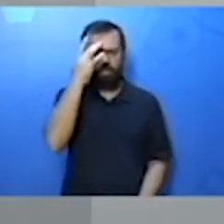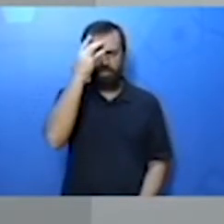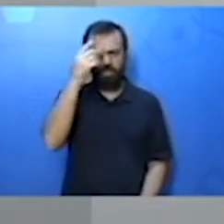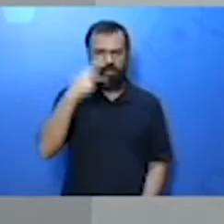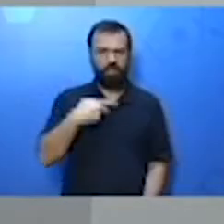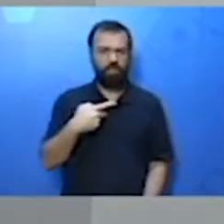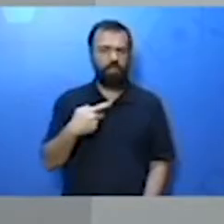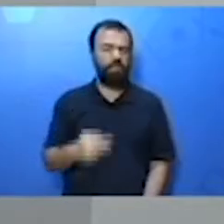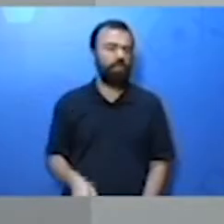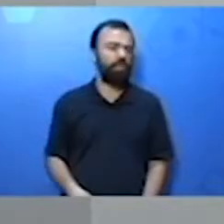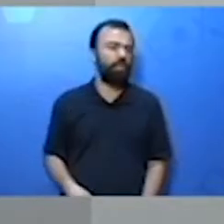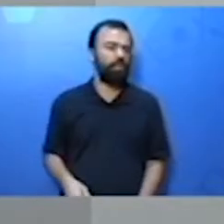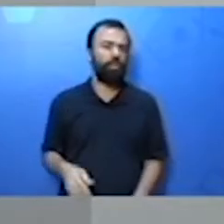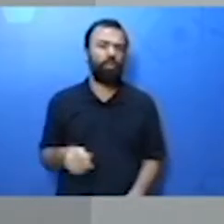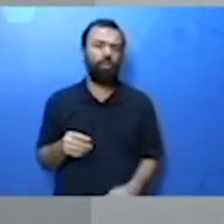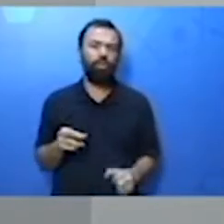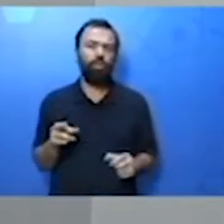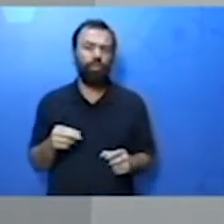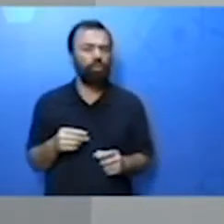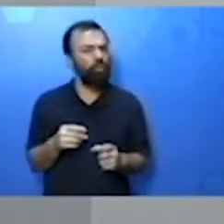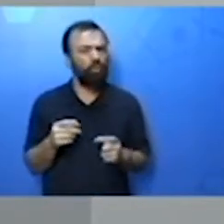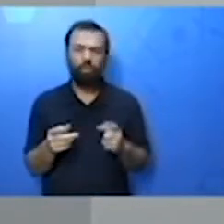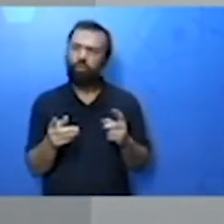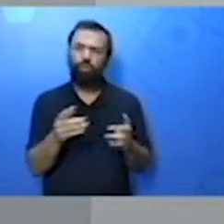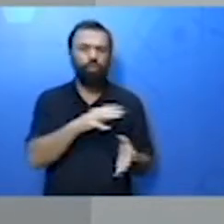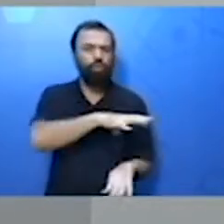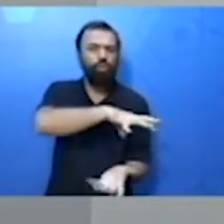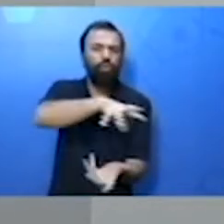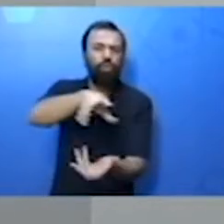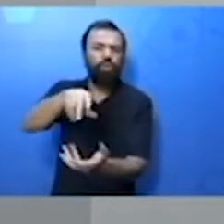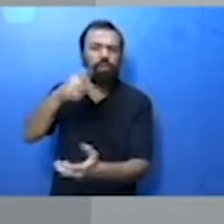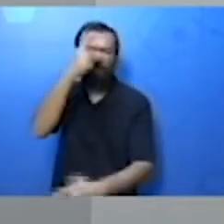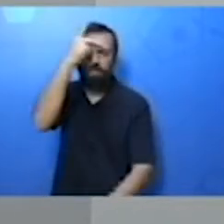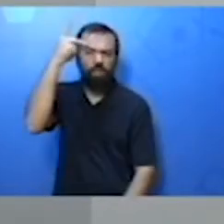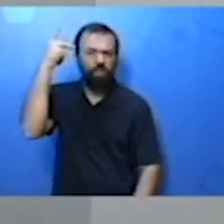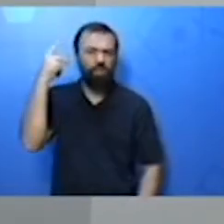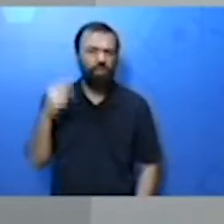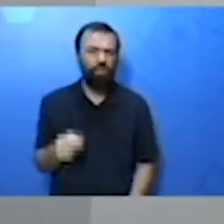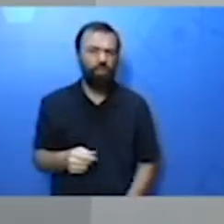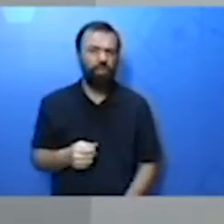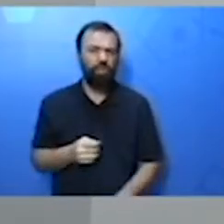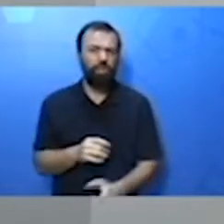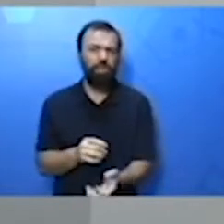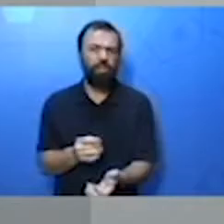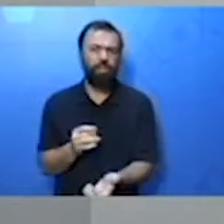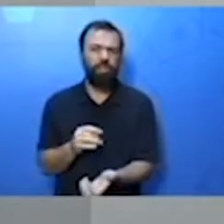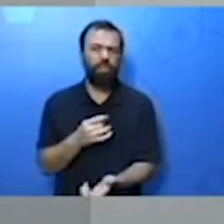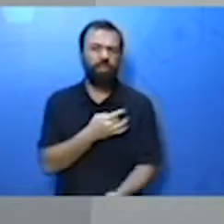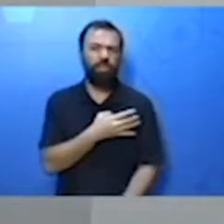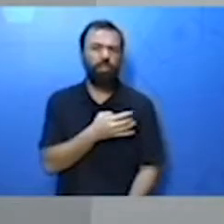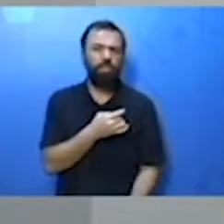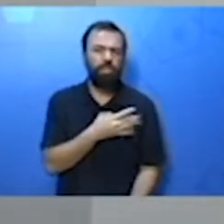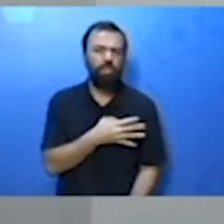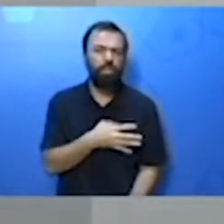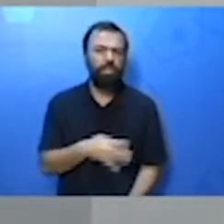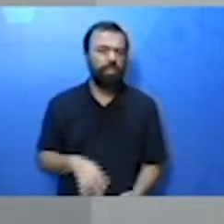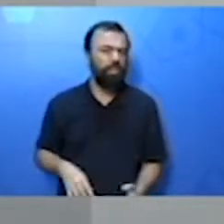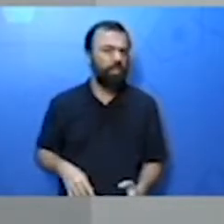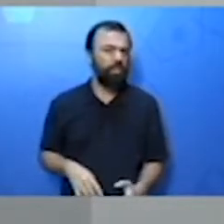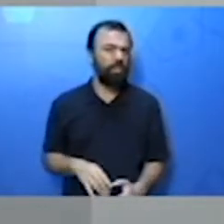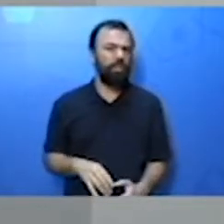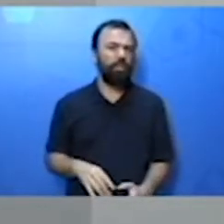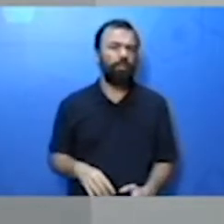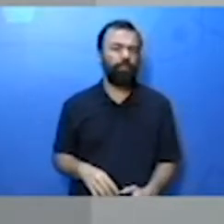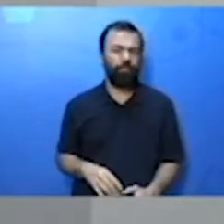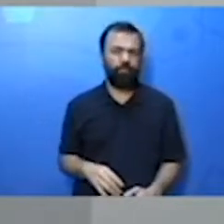todo mundo com muito medo dessa doença, né? Que ainda não temos vacina, mas logo nós vamos ter.